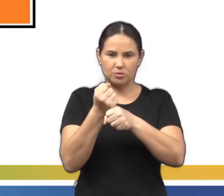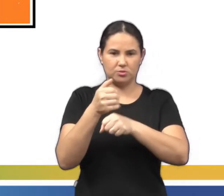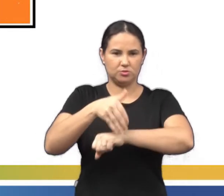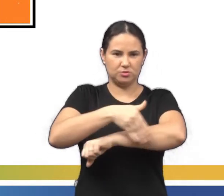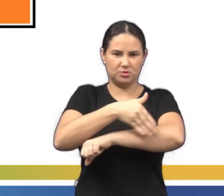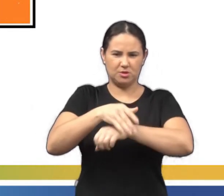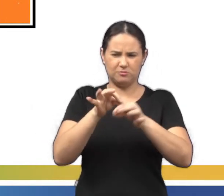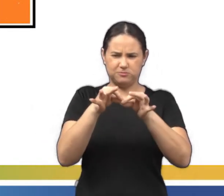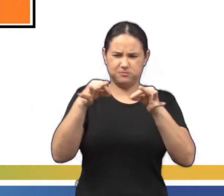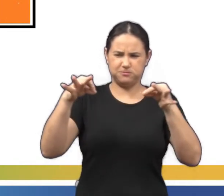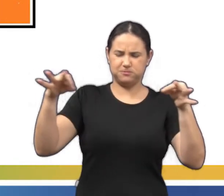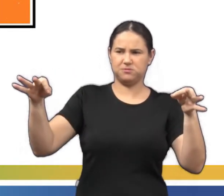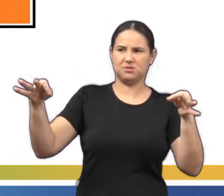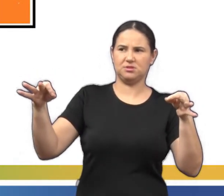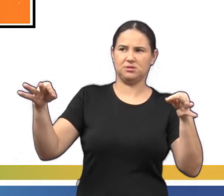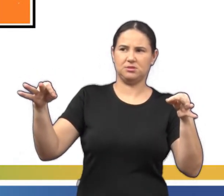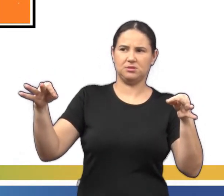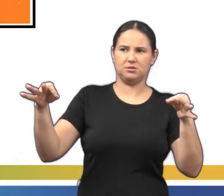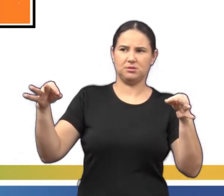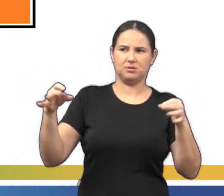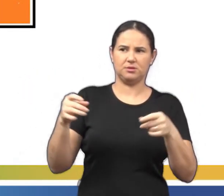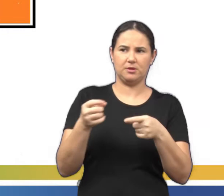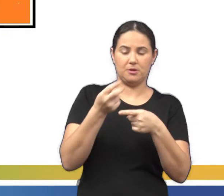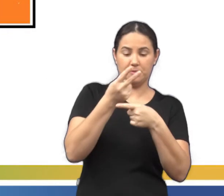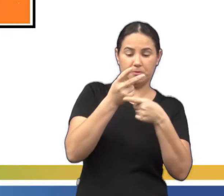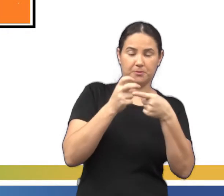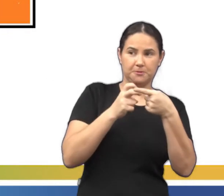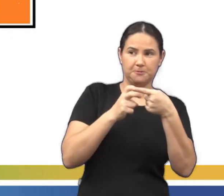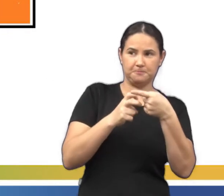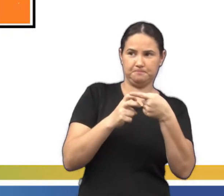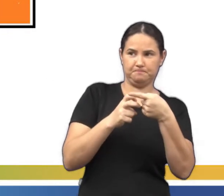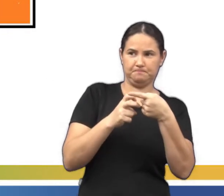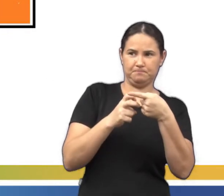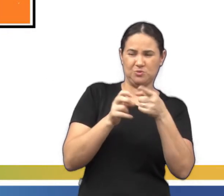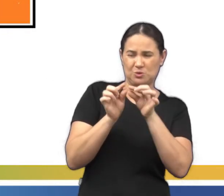quilômetros restantes, a extensão da estrada é de, letra A,